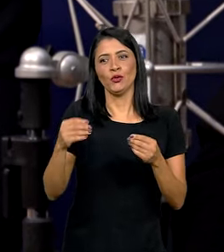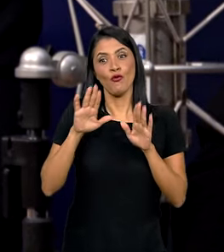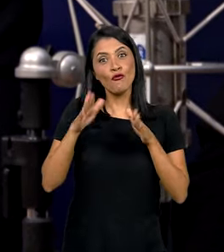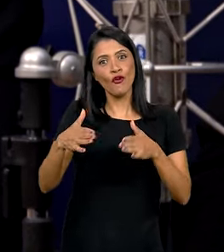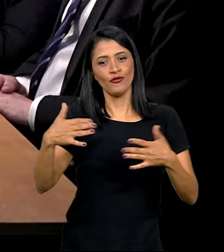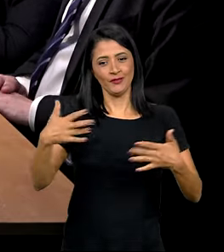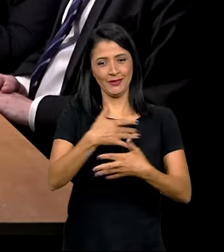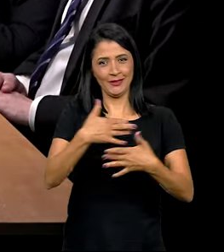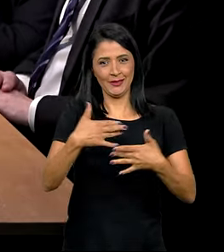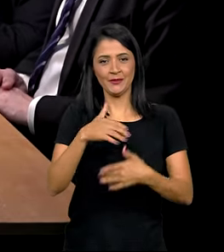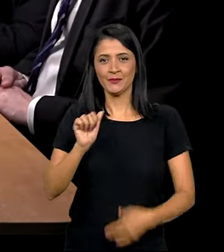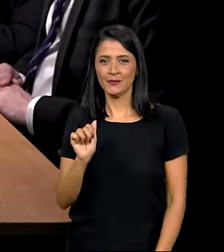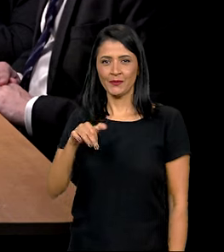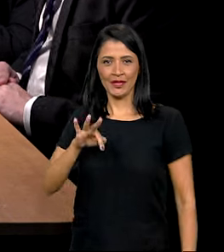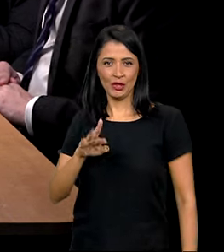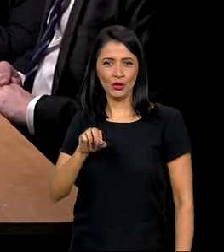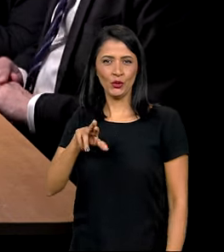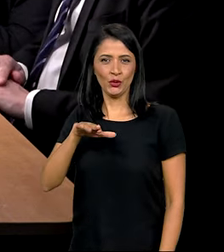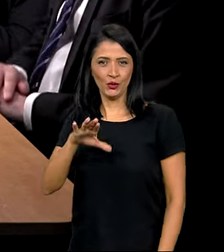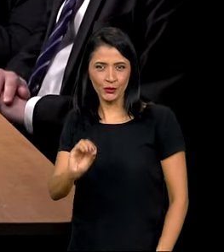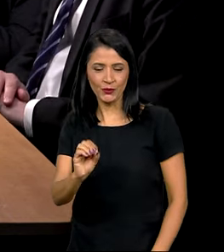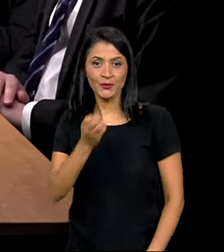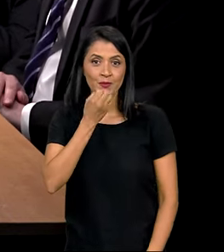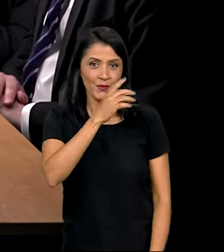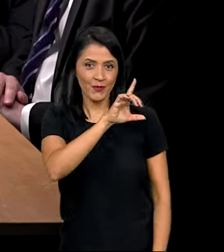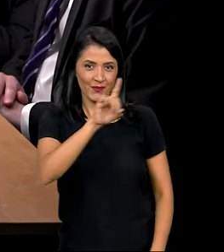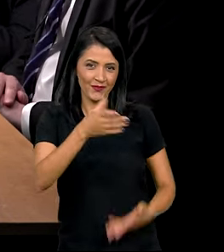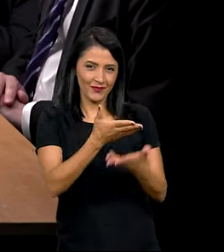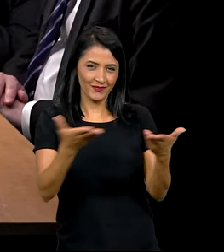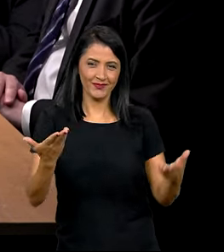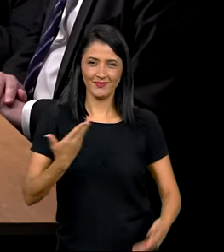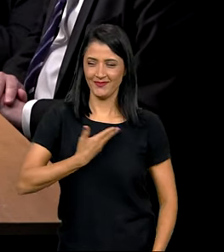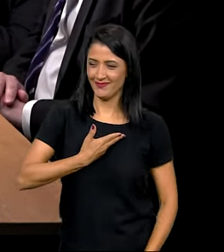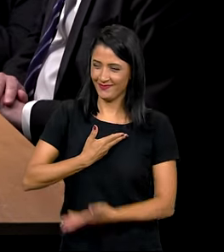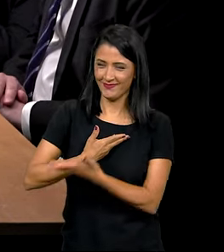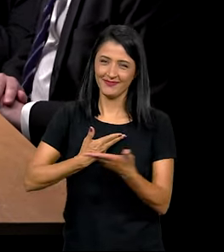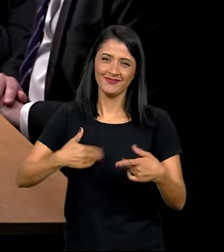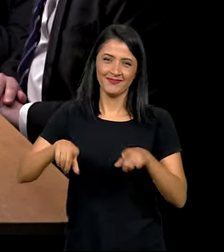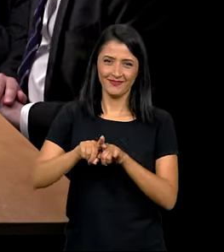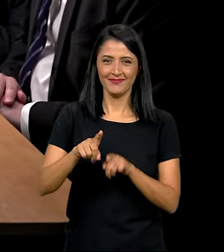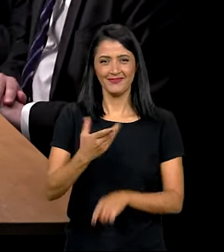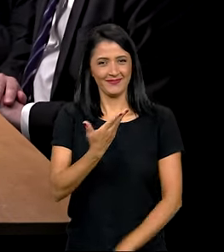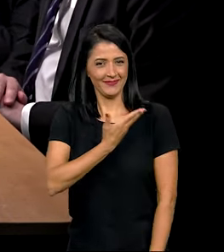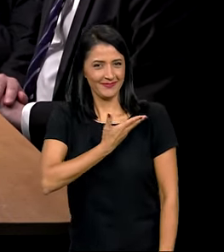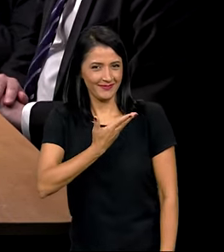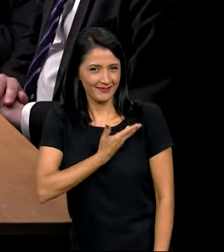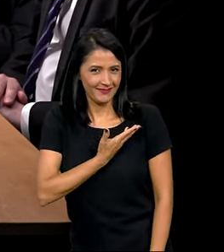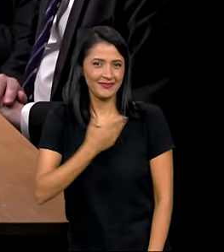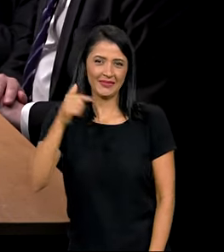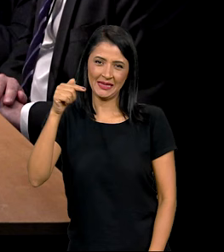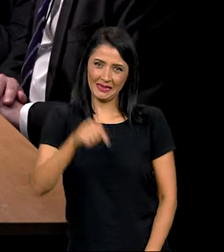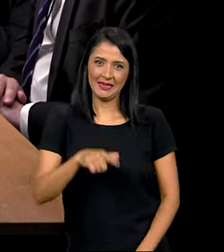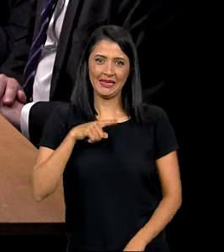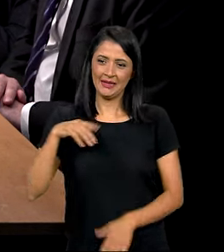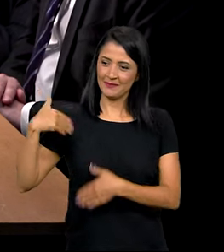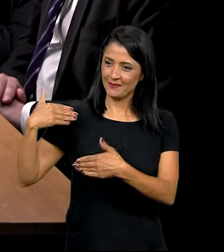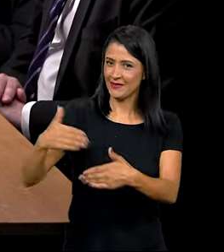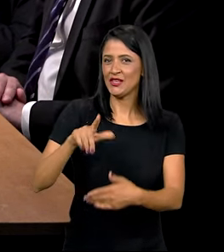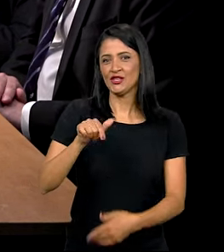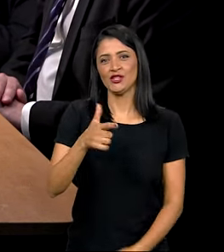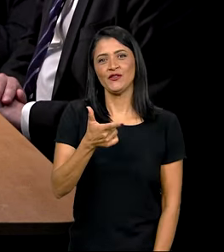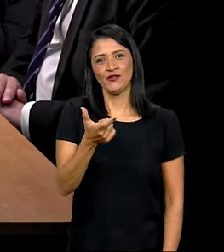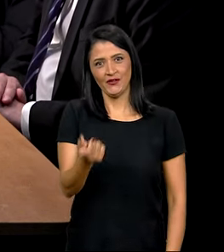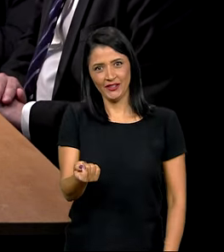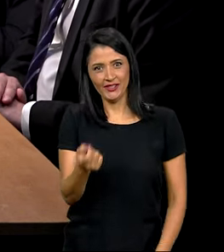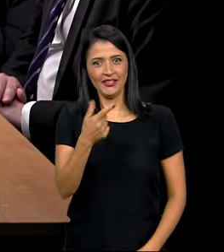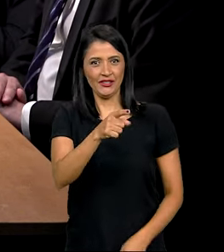uhum Antônio bom Bom dia eh Bom dia meus colegas de mesa também grandes amigos dessa longa jornada chamada